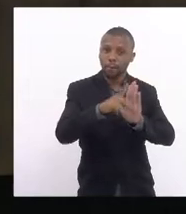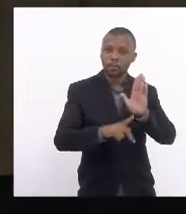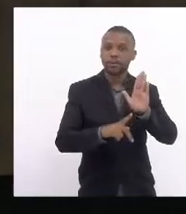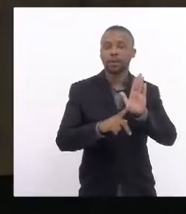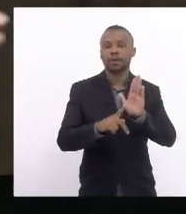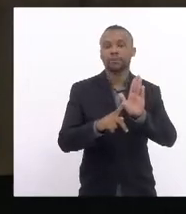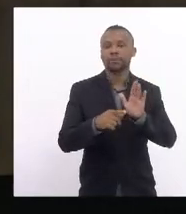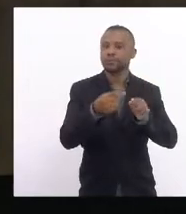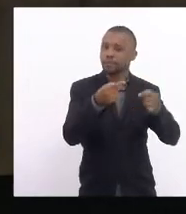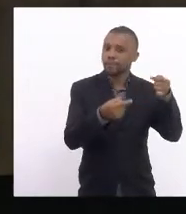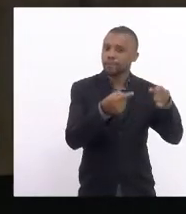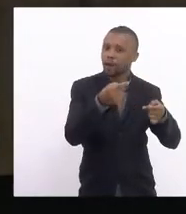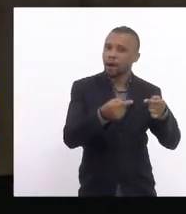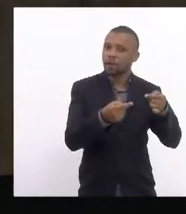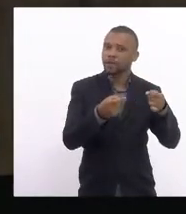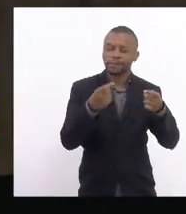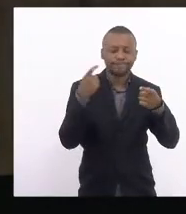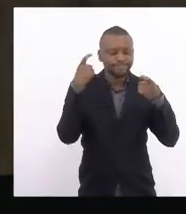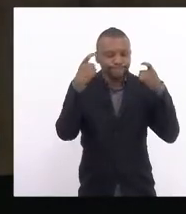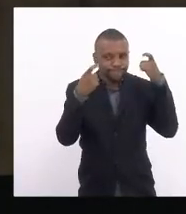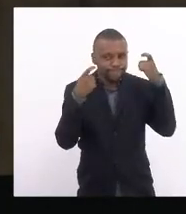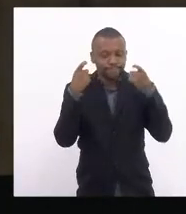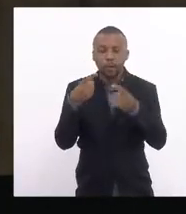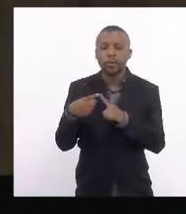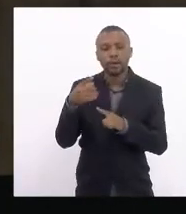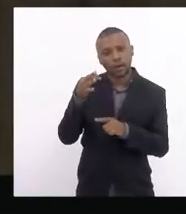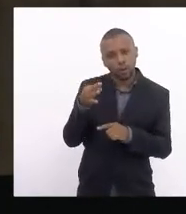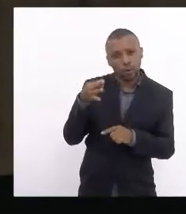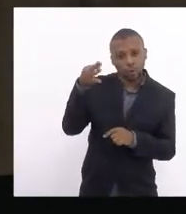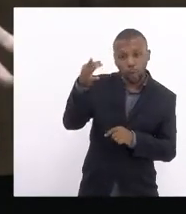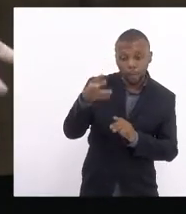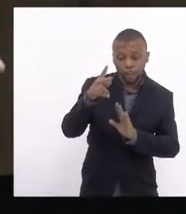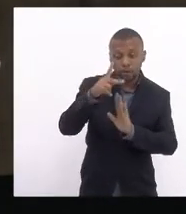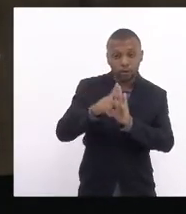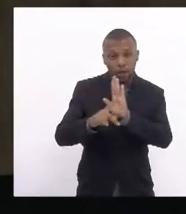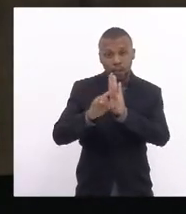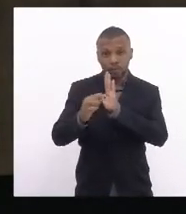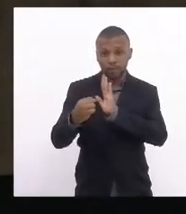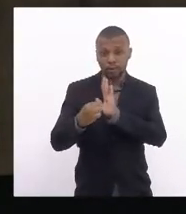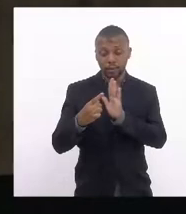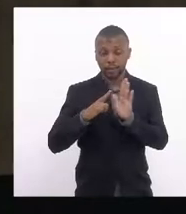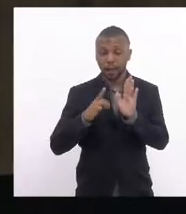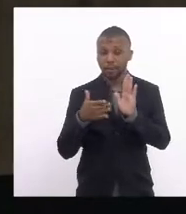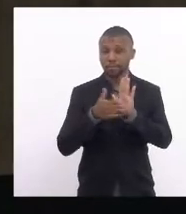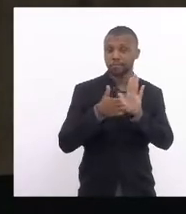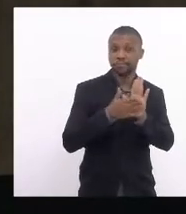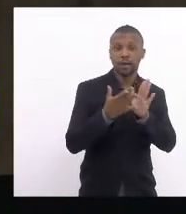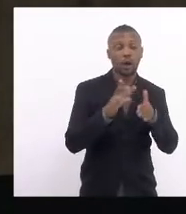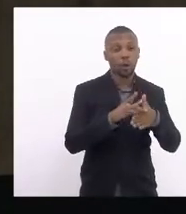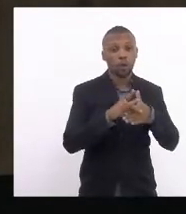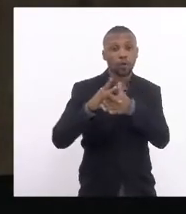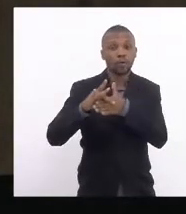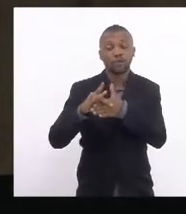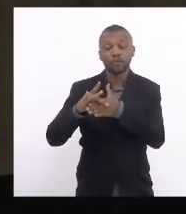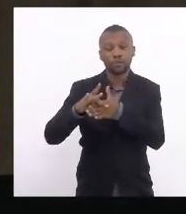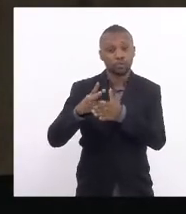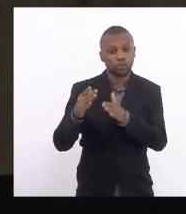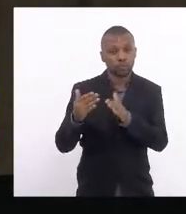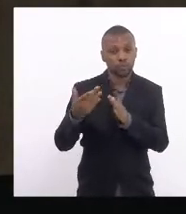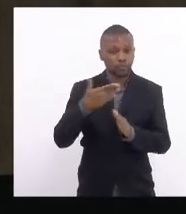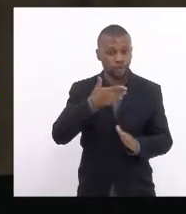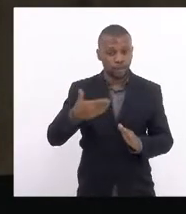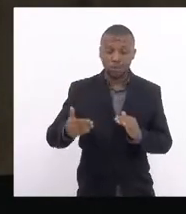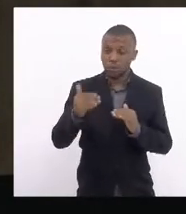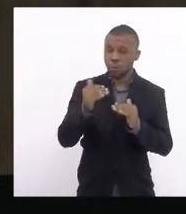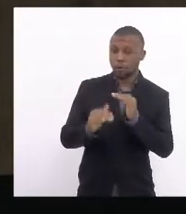pauta, eu fico preocupada, porque amanhã ou depois tem um projeto meu que tem pauta, e o líder do governo, por não concordar, pede para